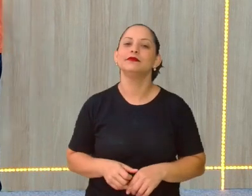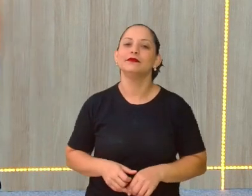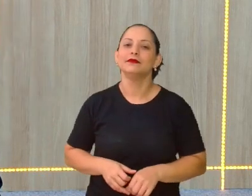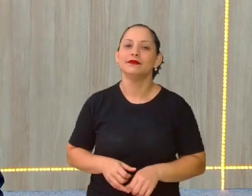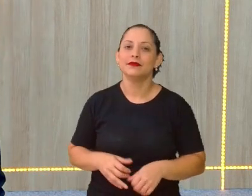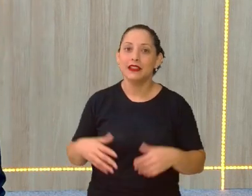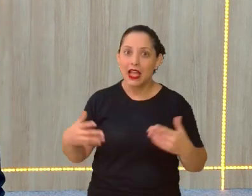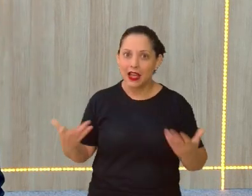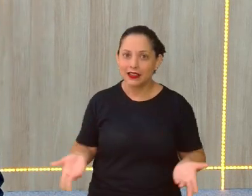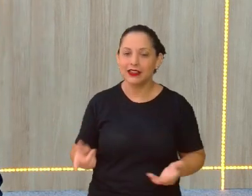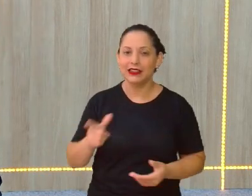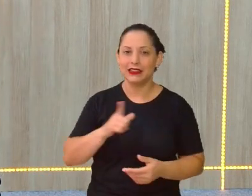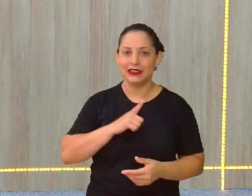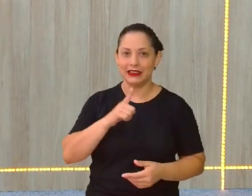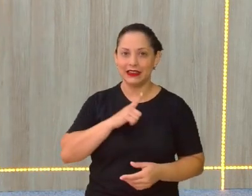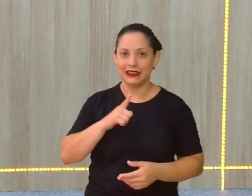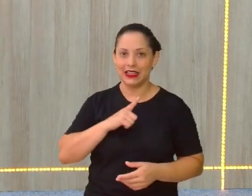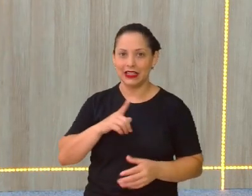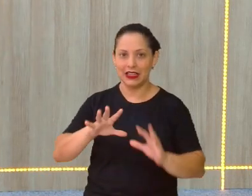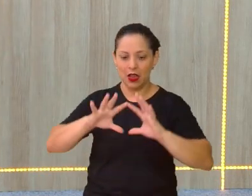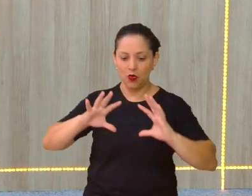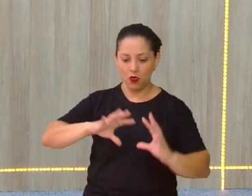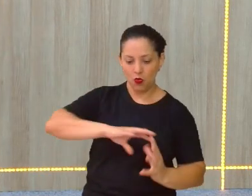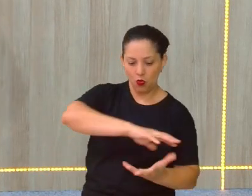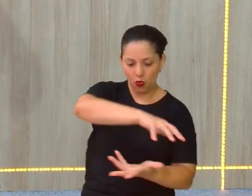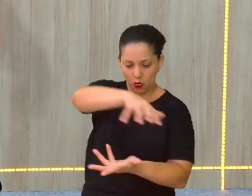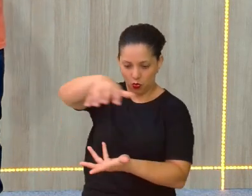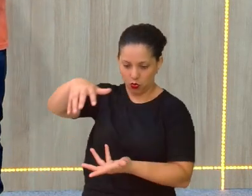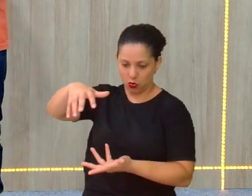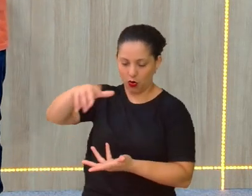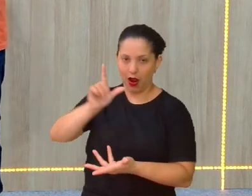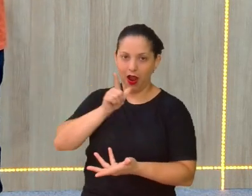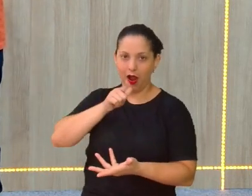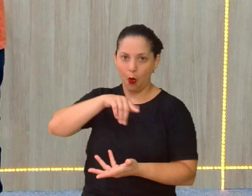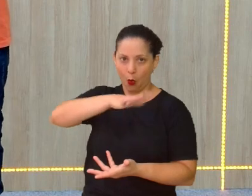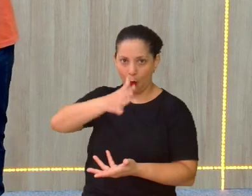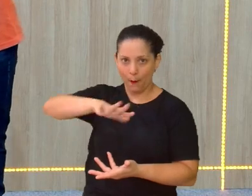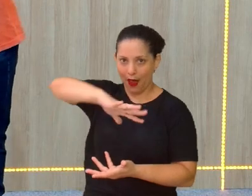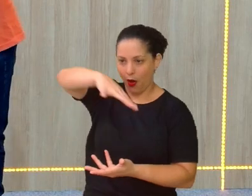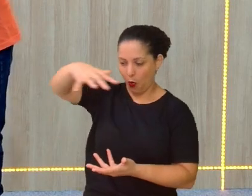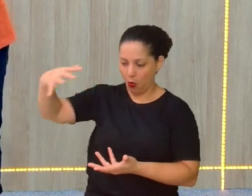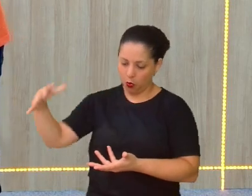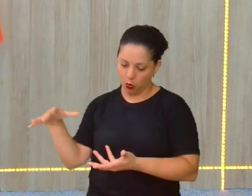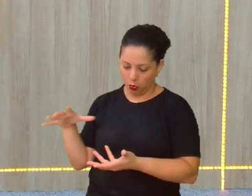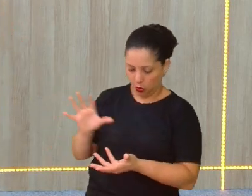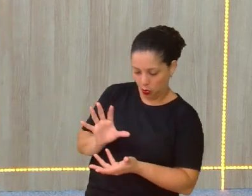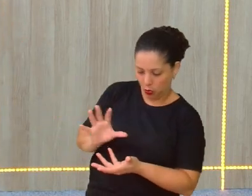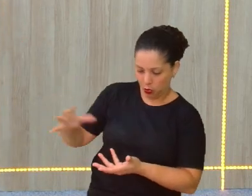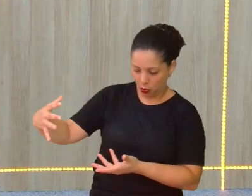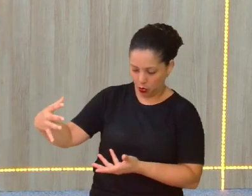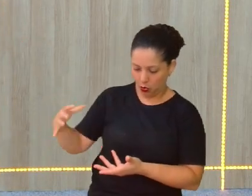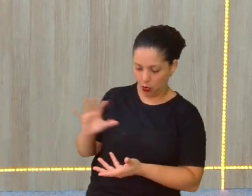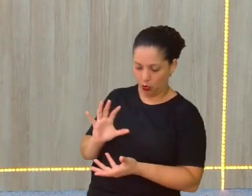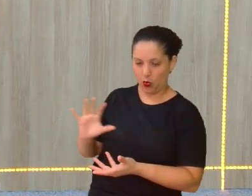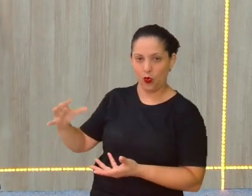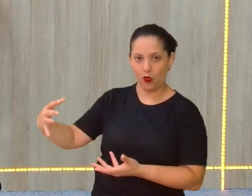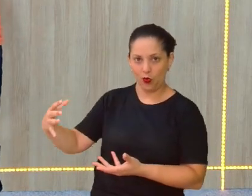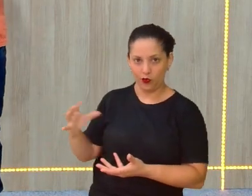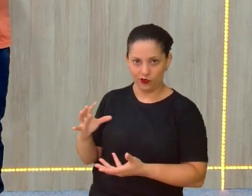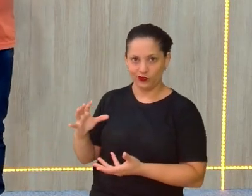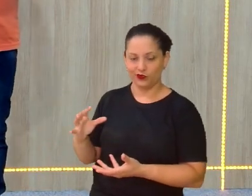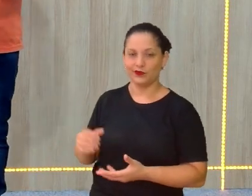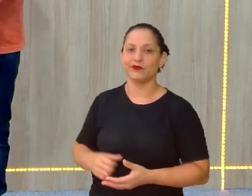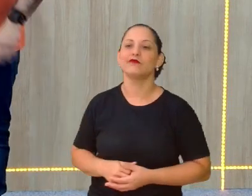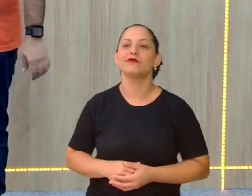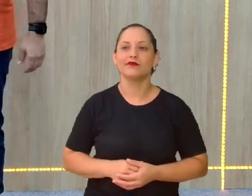aí entra a água do mar para o continente, Bahia. Você vem o continente, entra o continente para o oceano,